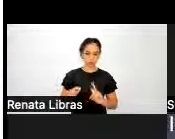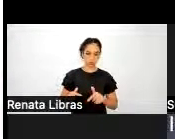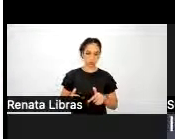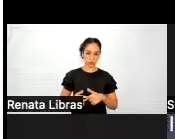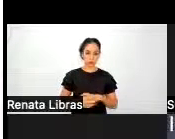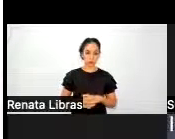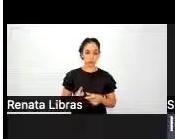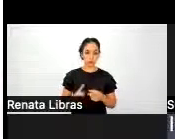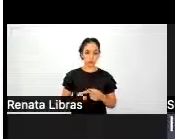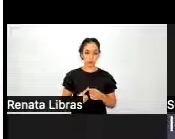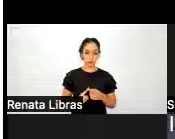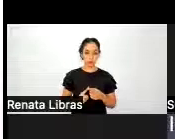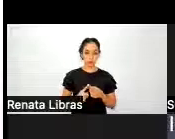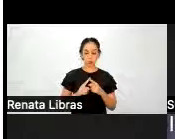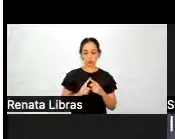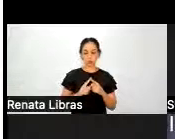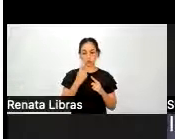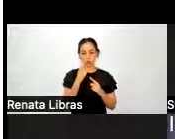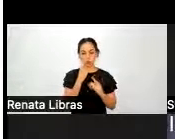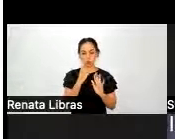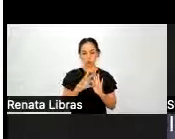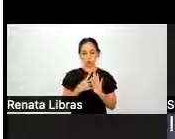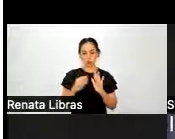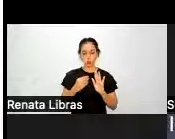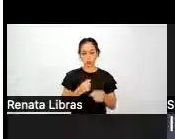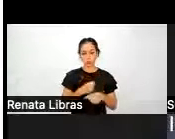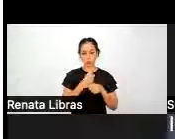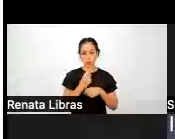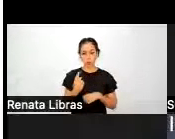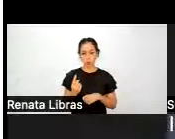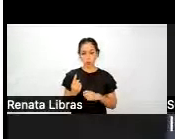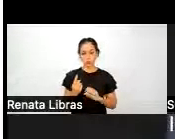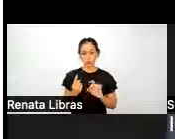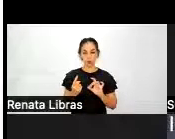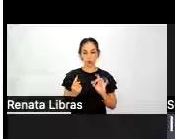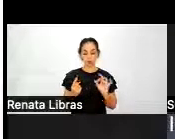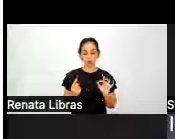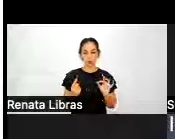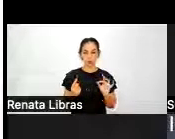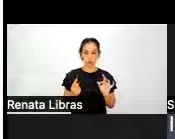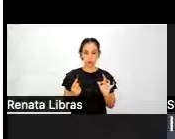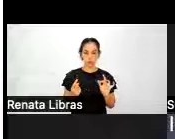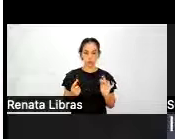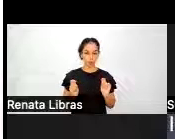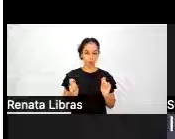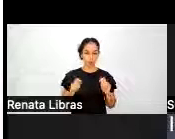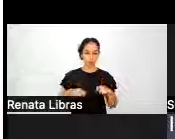do protótipo, de você construir um para um algo para poder